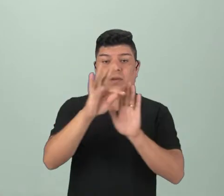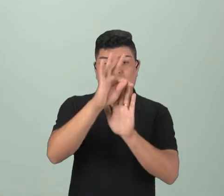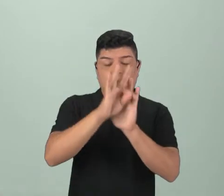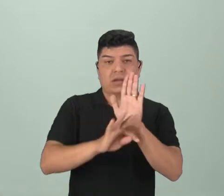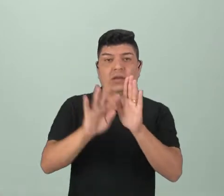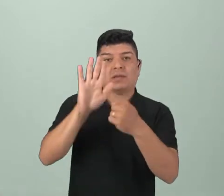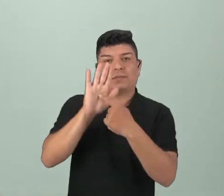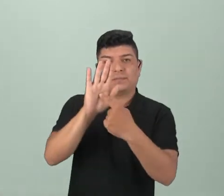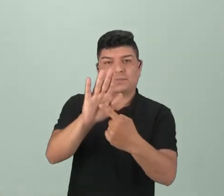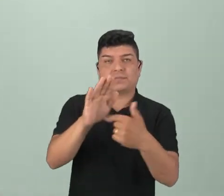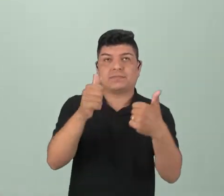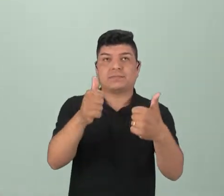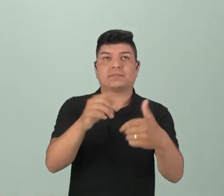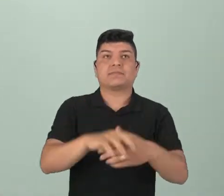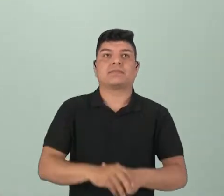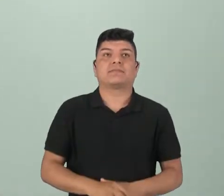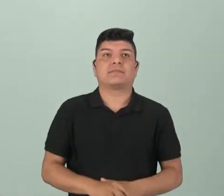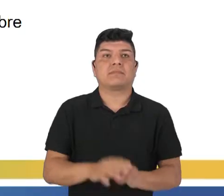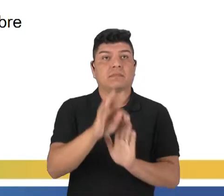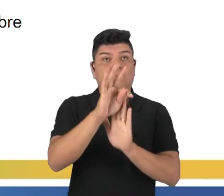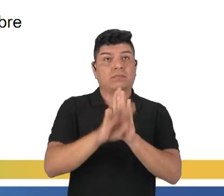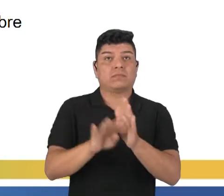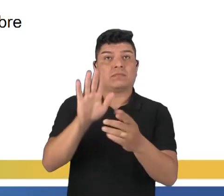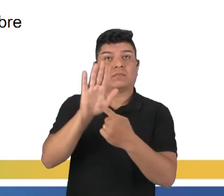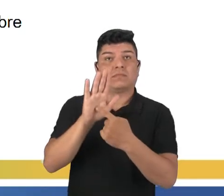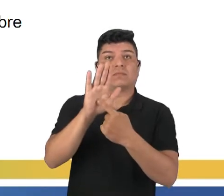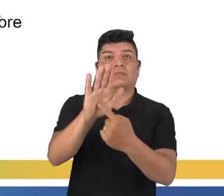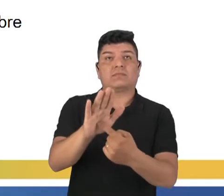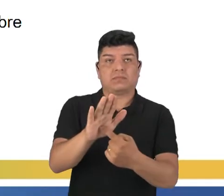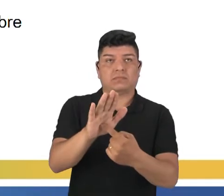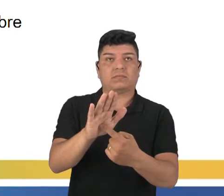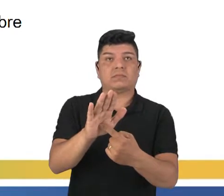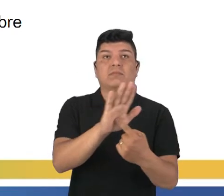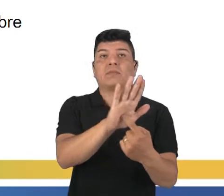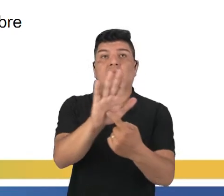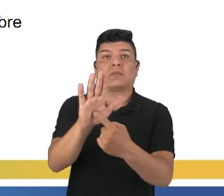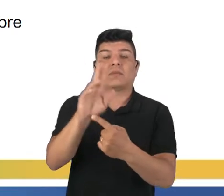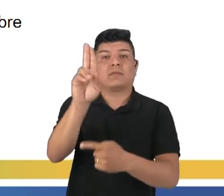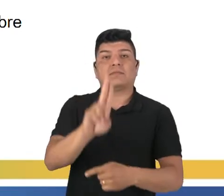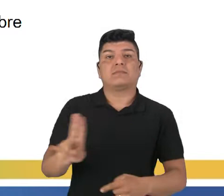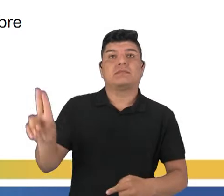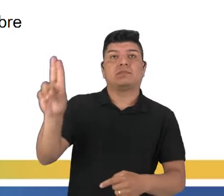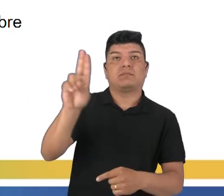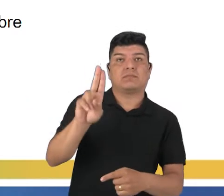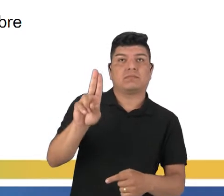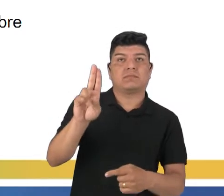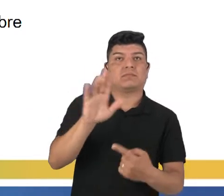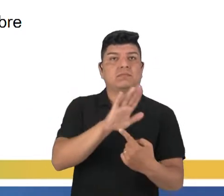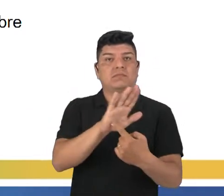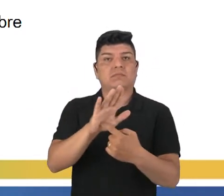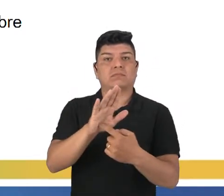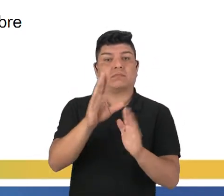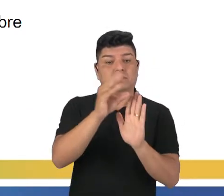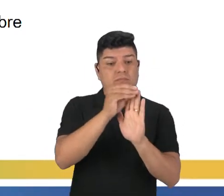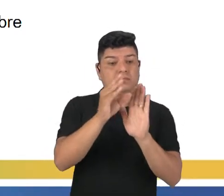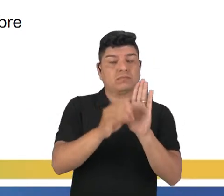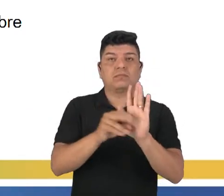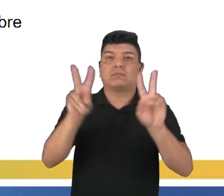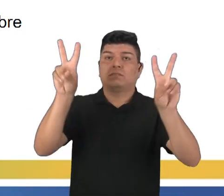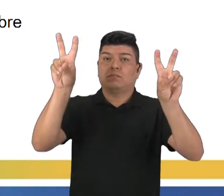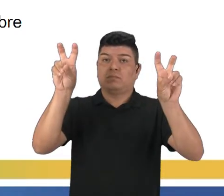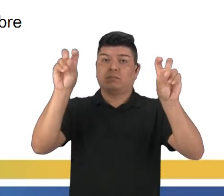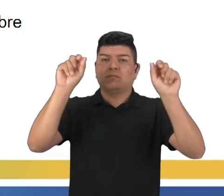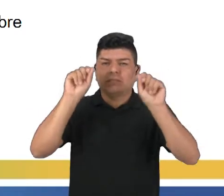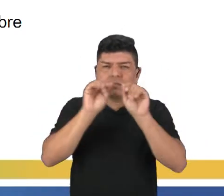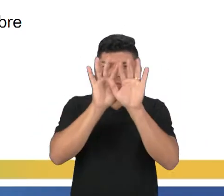bom? Vamos lá? Então, texto expositivo. A exposição ela é utilizada para apresentar o conteúdo de um tema de